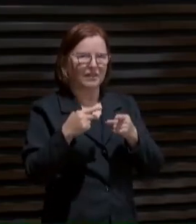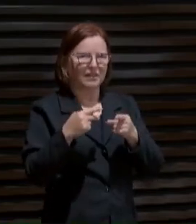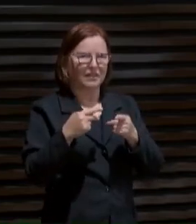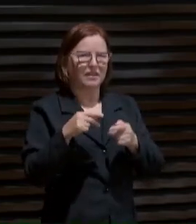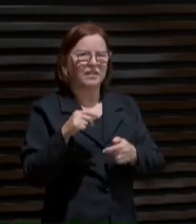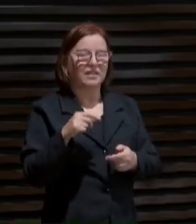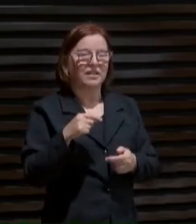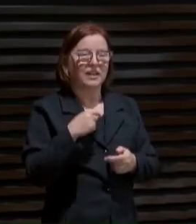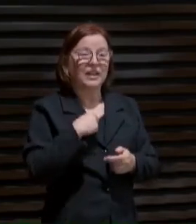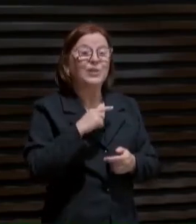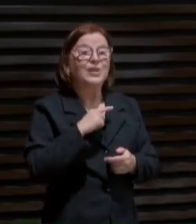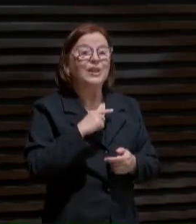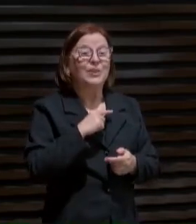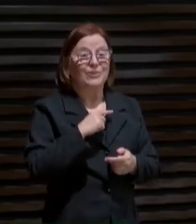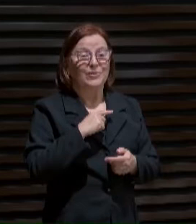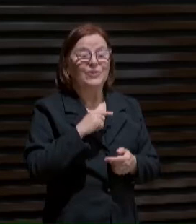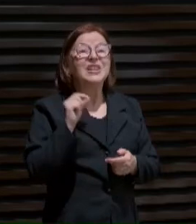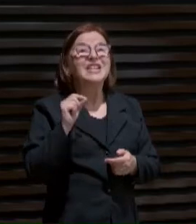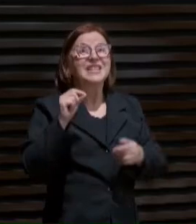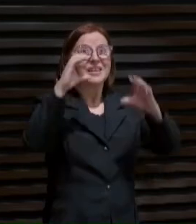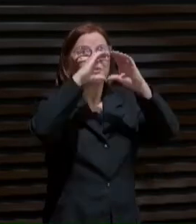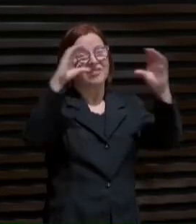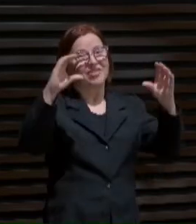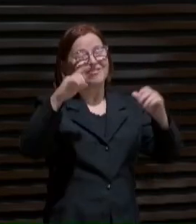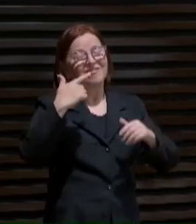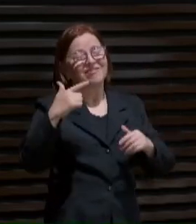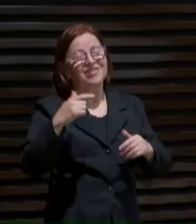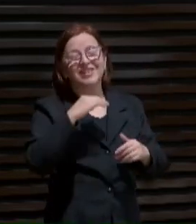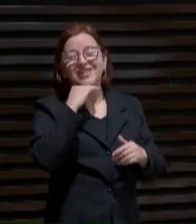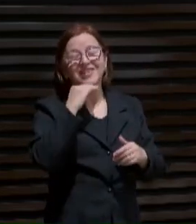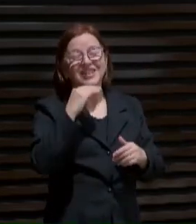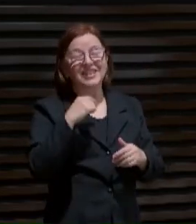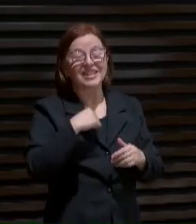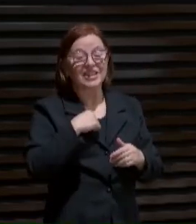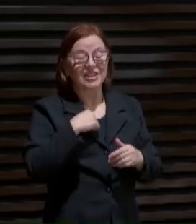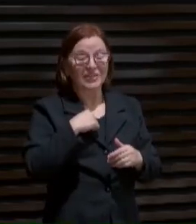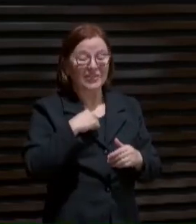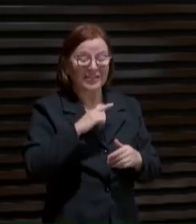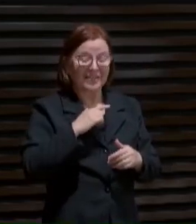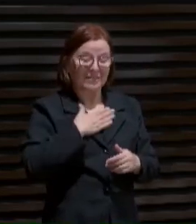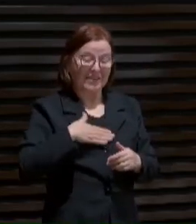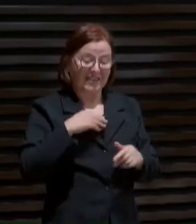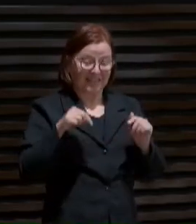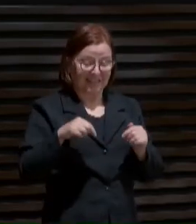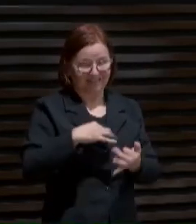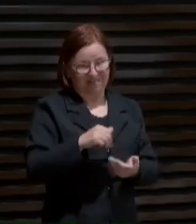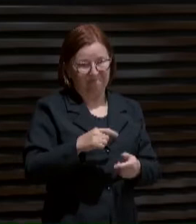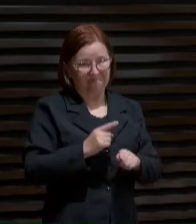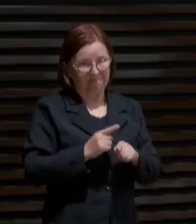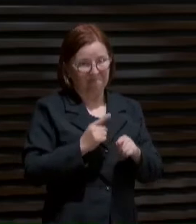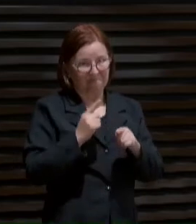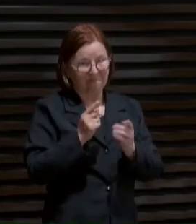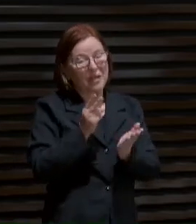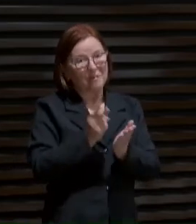céu não há outro em que eu me comprar asa na terra ainda que a minha carne eo meu coração desfaleçam